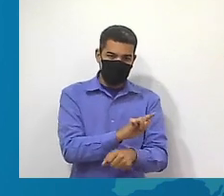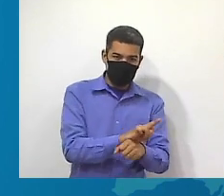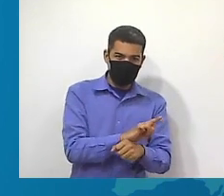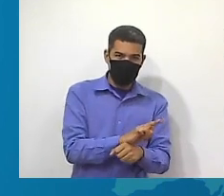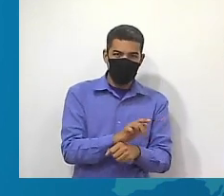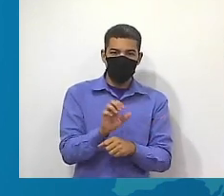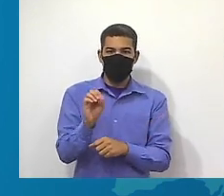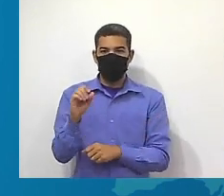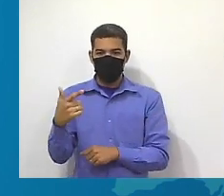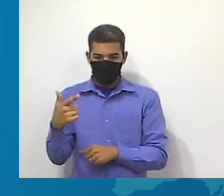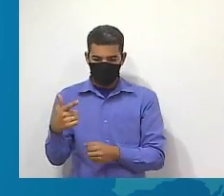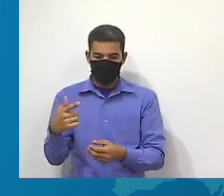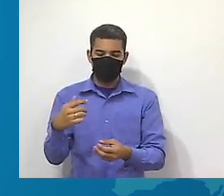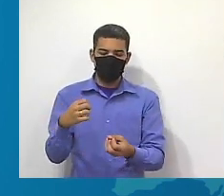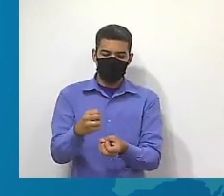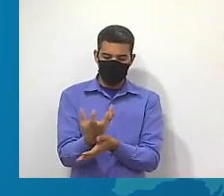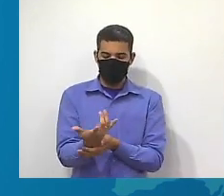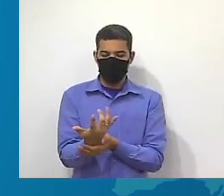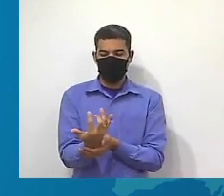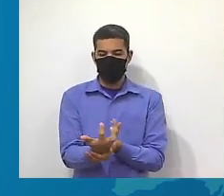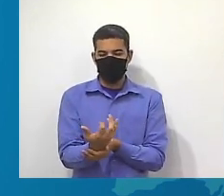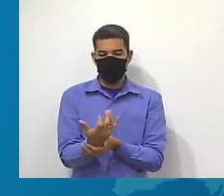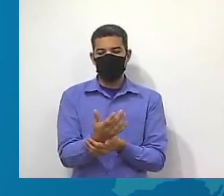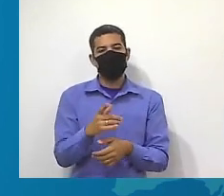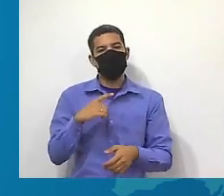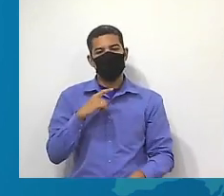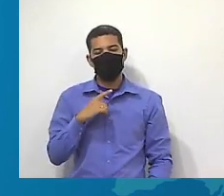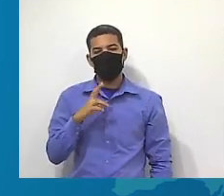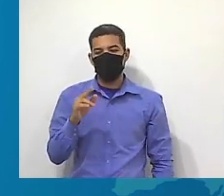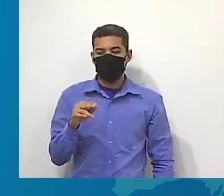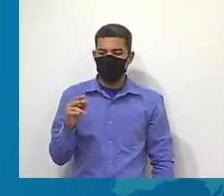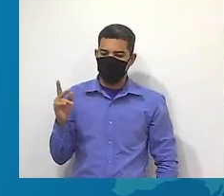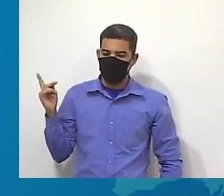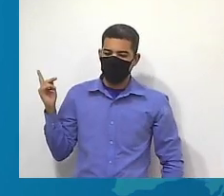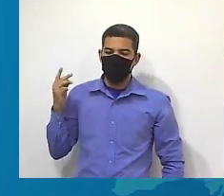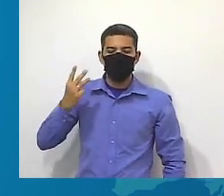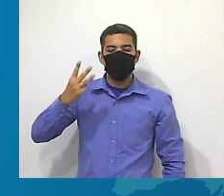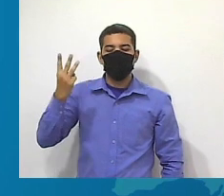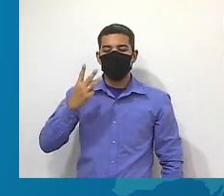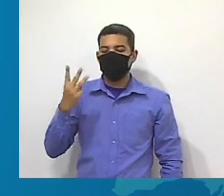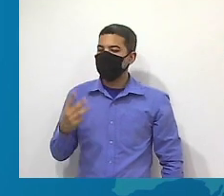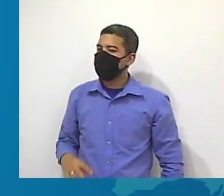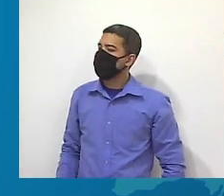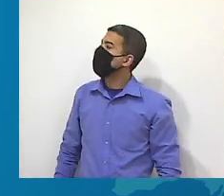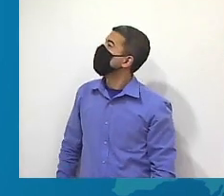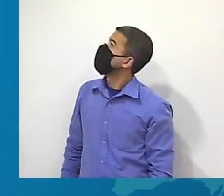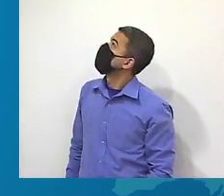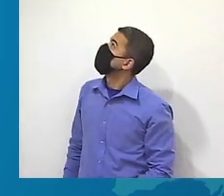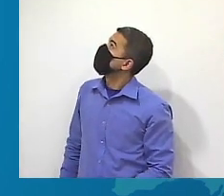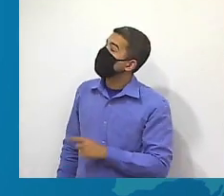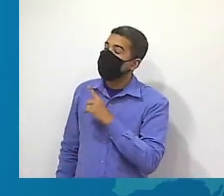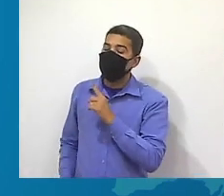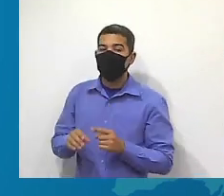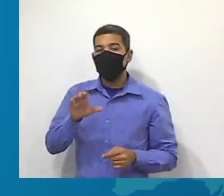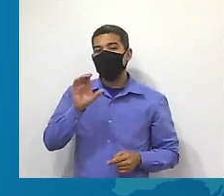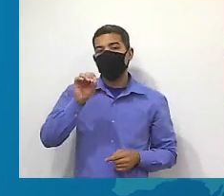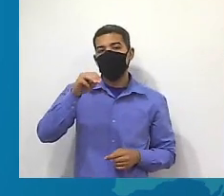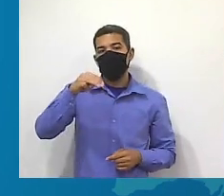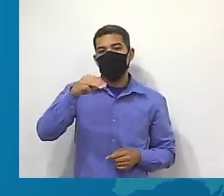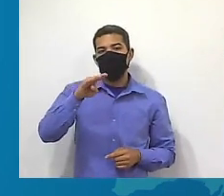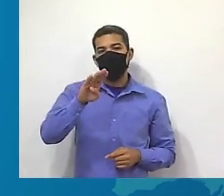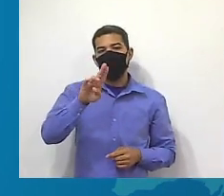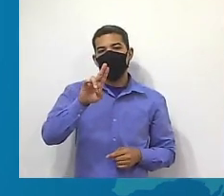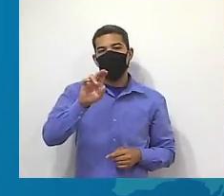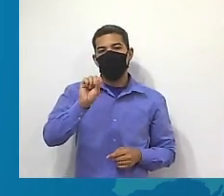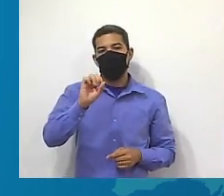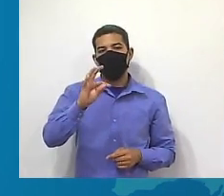essa queima. É praticamente o que acontece aqui. É a terceira etapa, o terceiro tempo, a combustão. Uma vez que essa